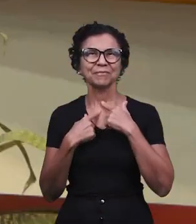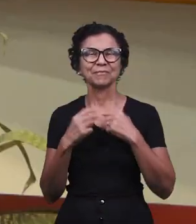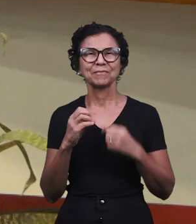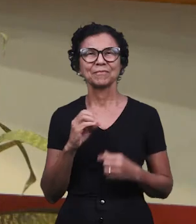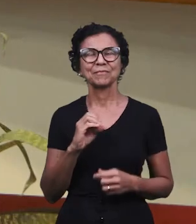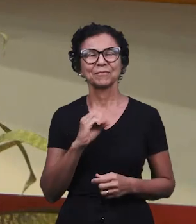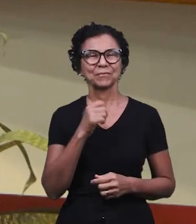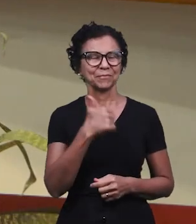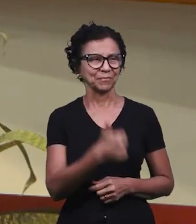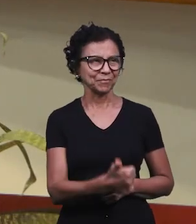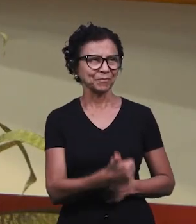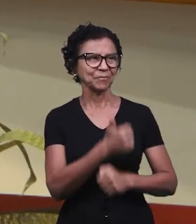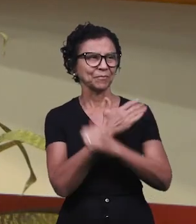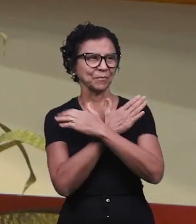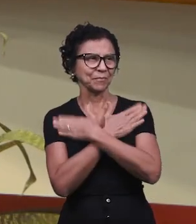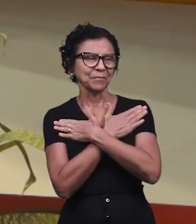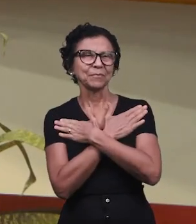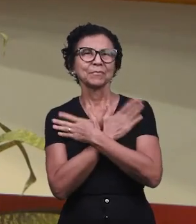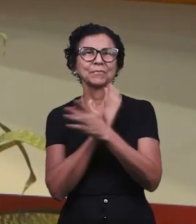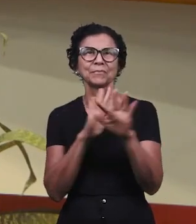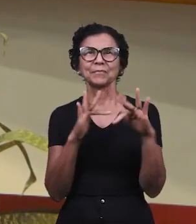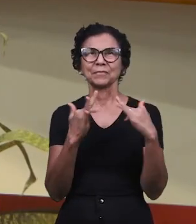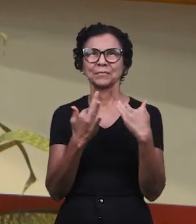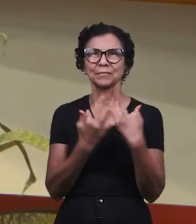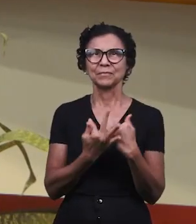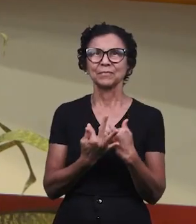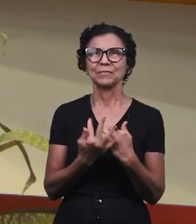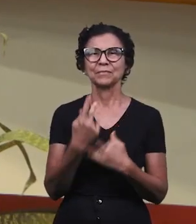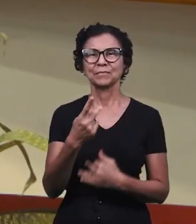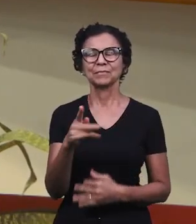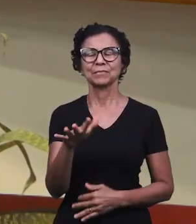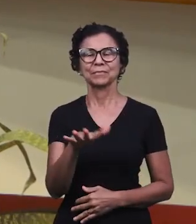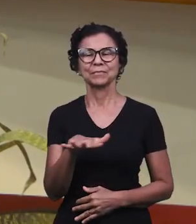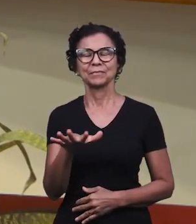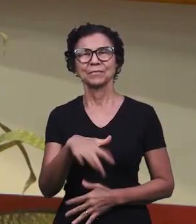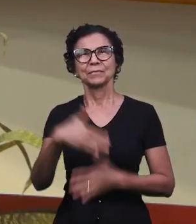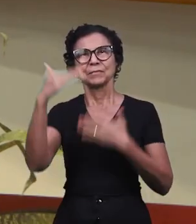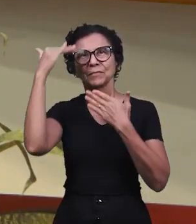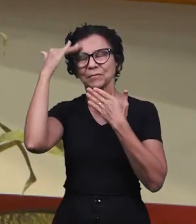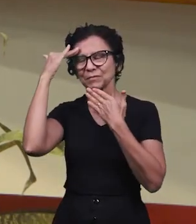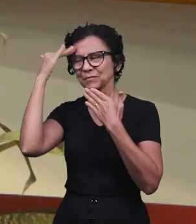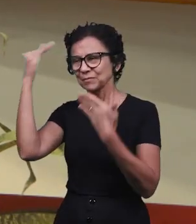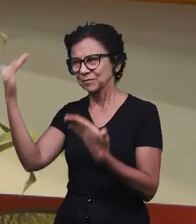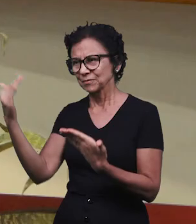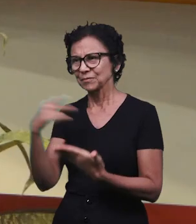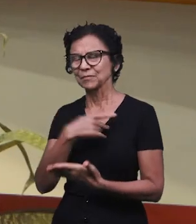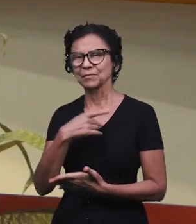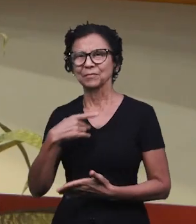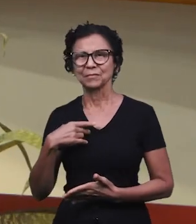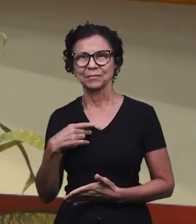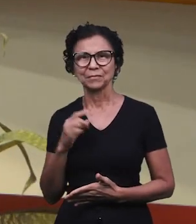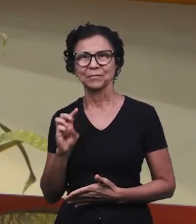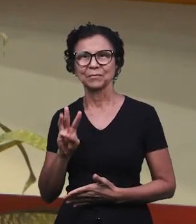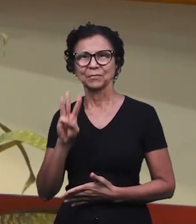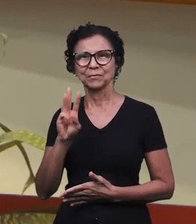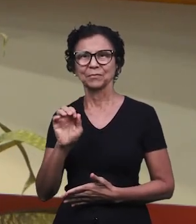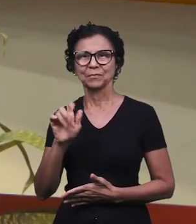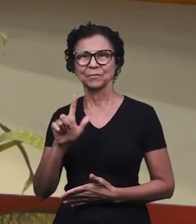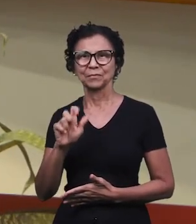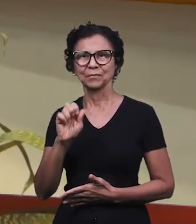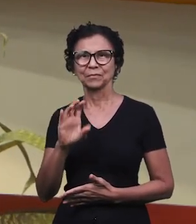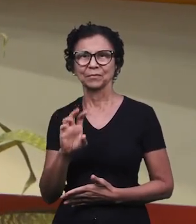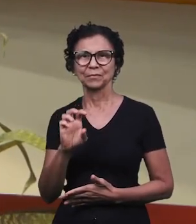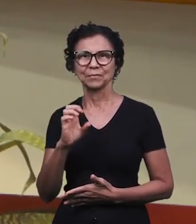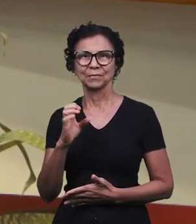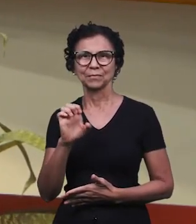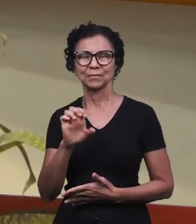bom para você e lá, a família e a região lá. Muito obrigado, pastor Wallace, pela oportunidade. Uma